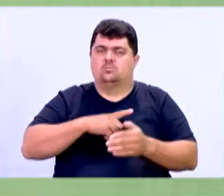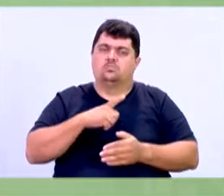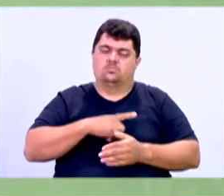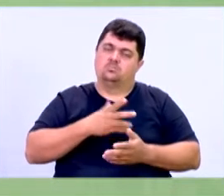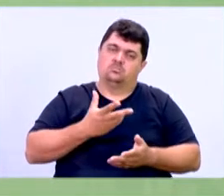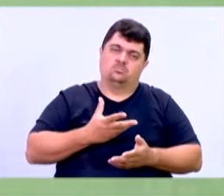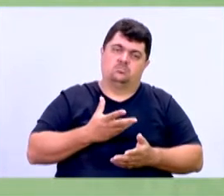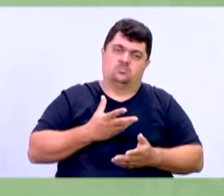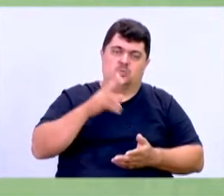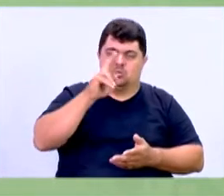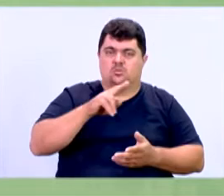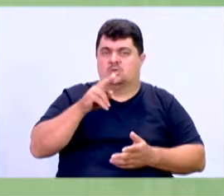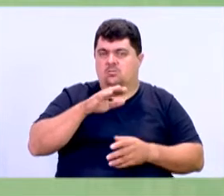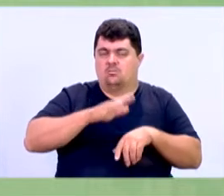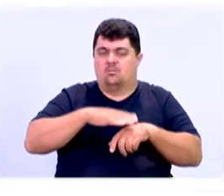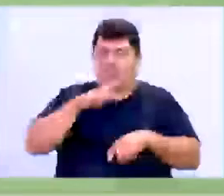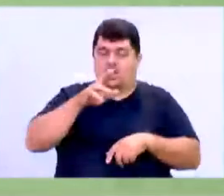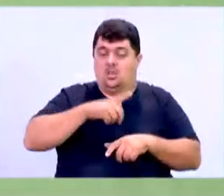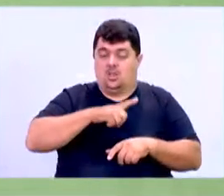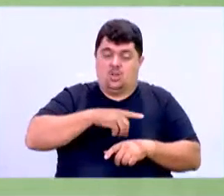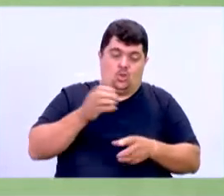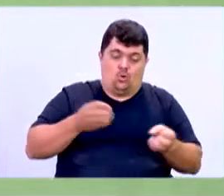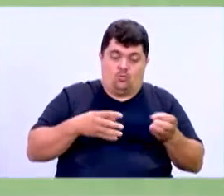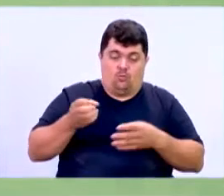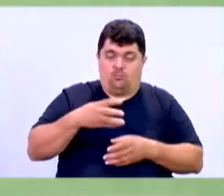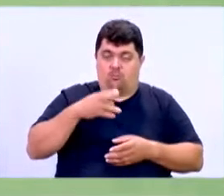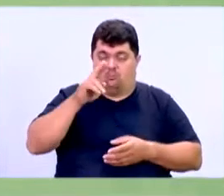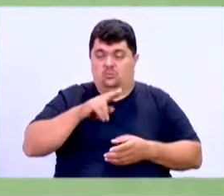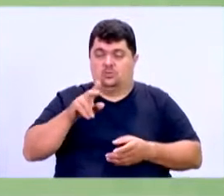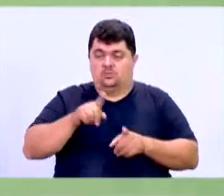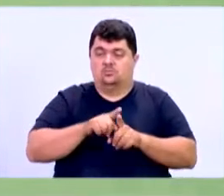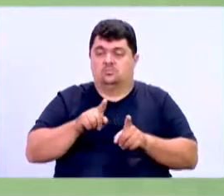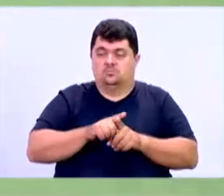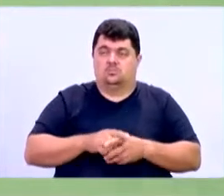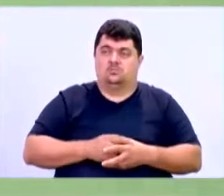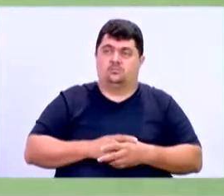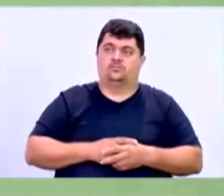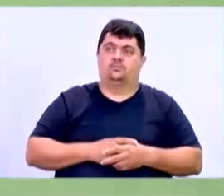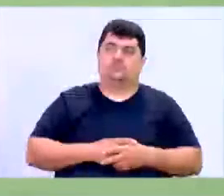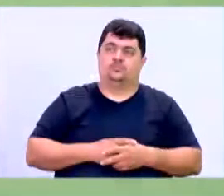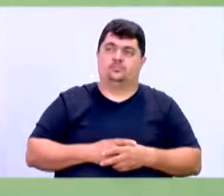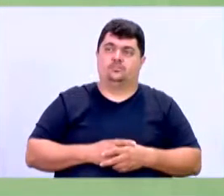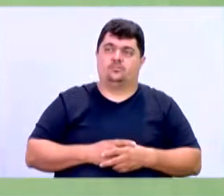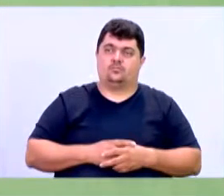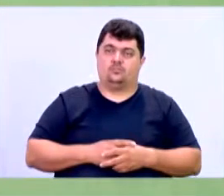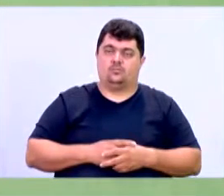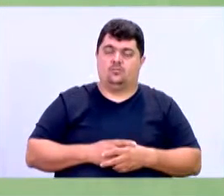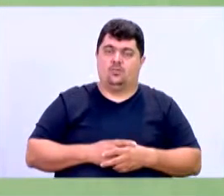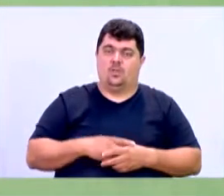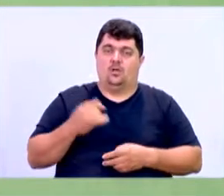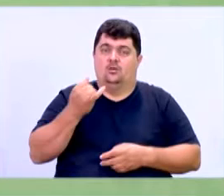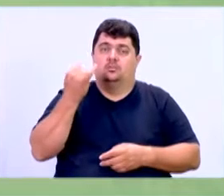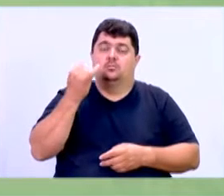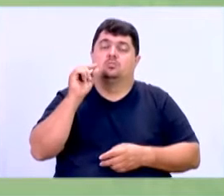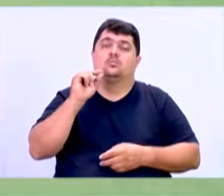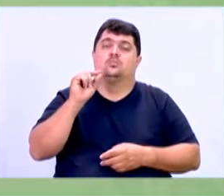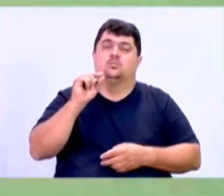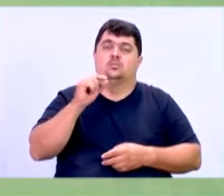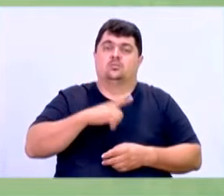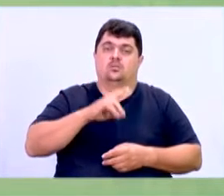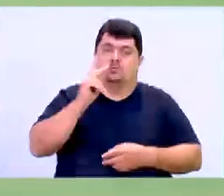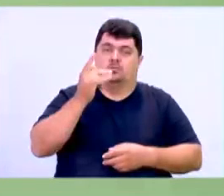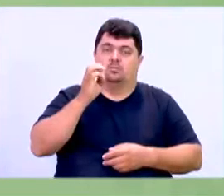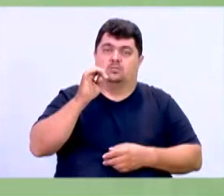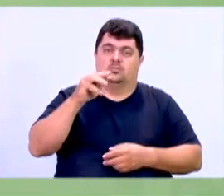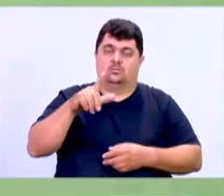vez mais com mais recursos. Então, algumas observações importantes do PHP. No